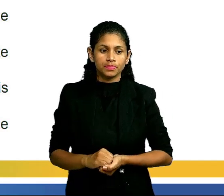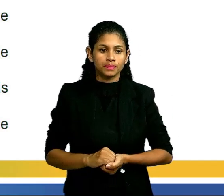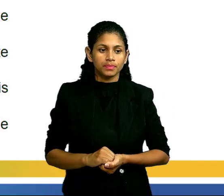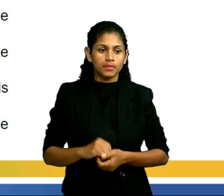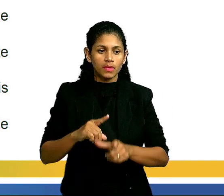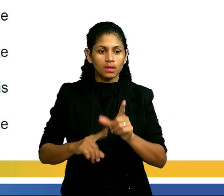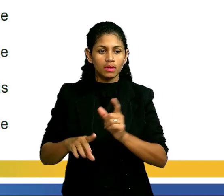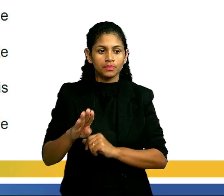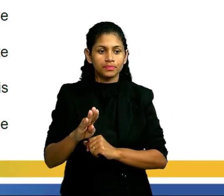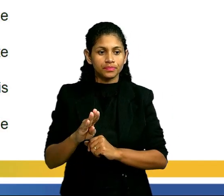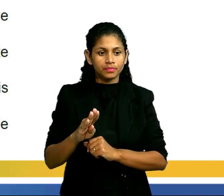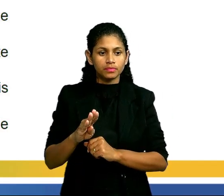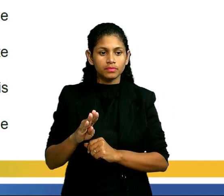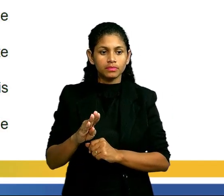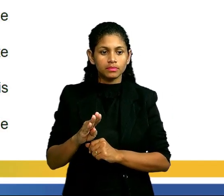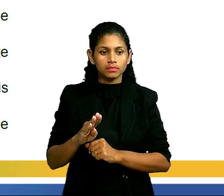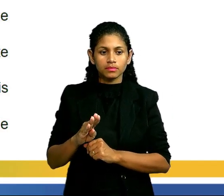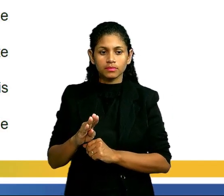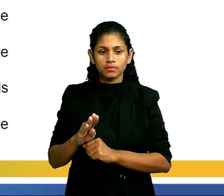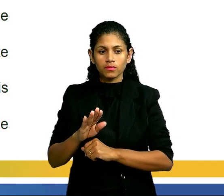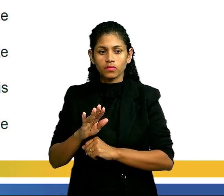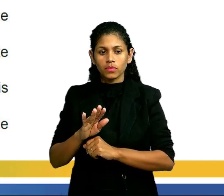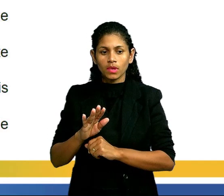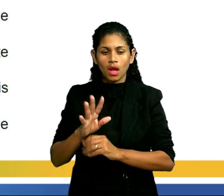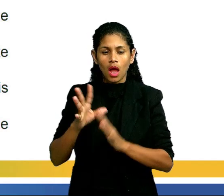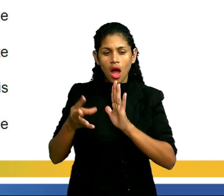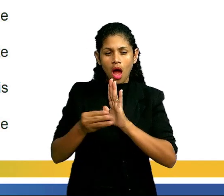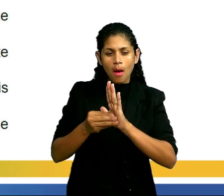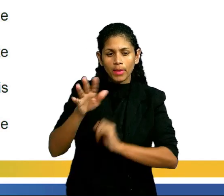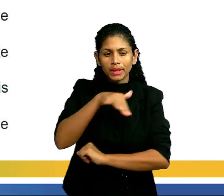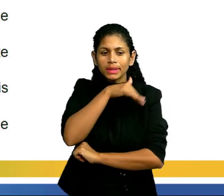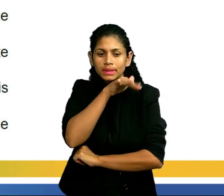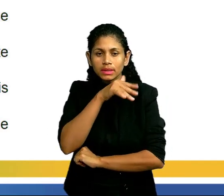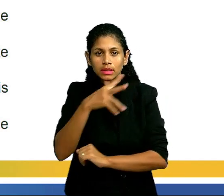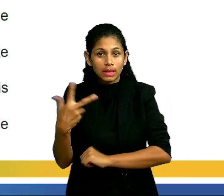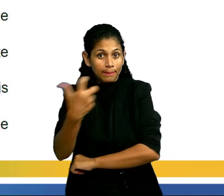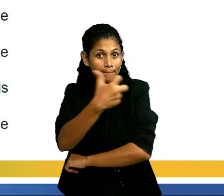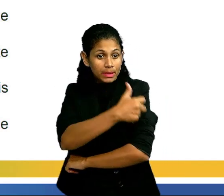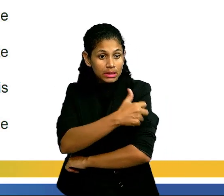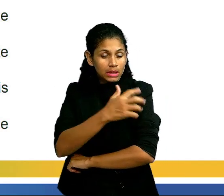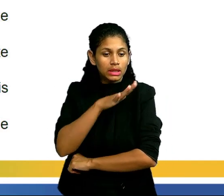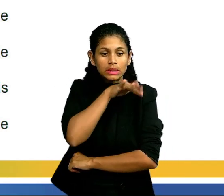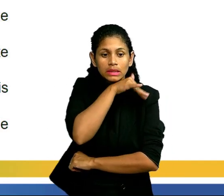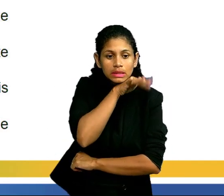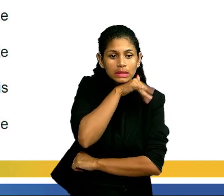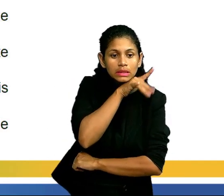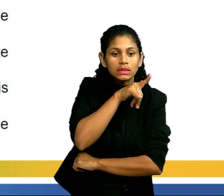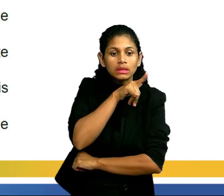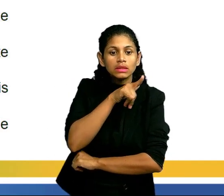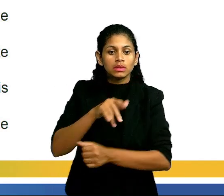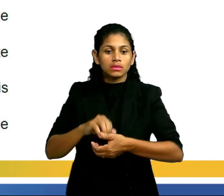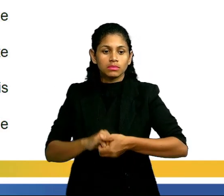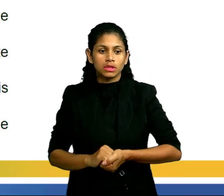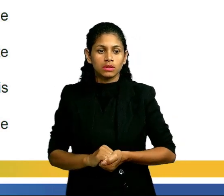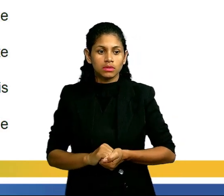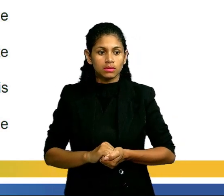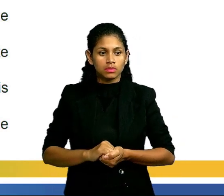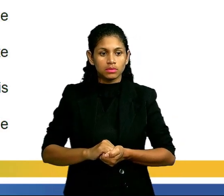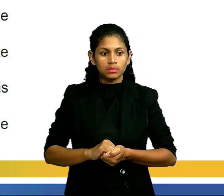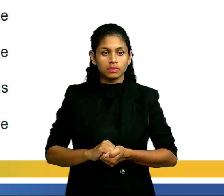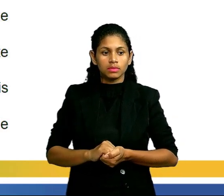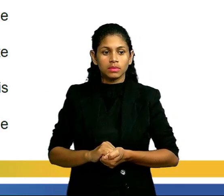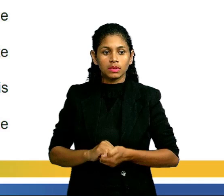seres humanos. Alternativa E. Estimular a imunidade, minimizando a transmissão do vírus